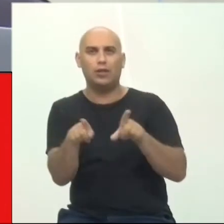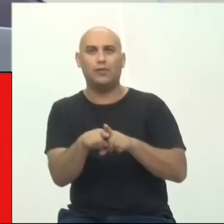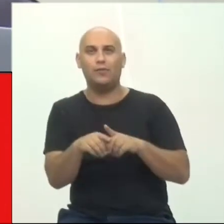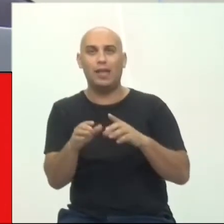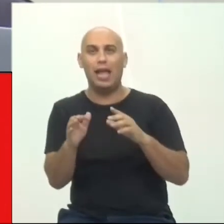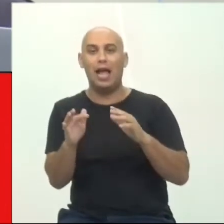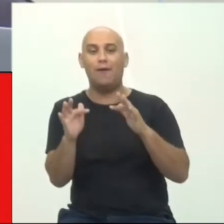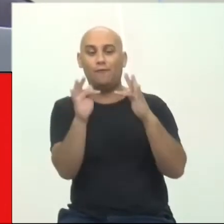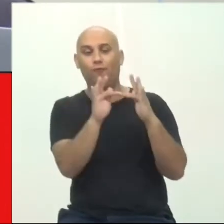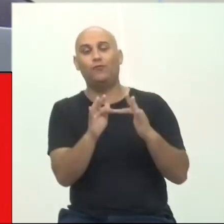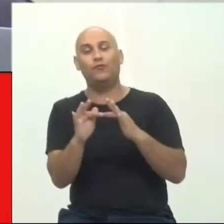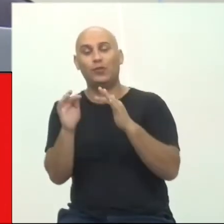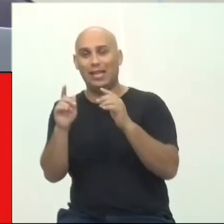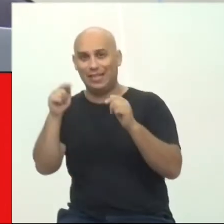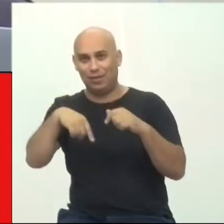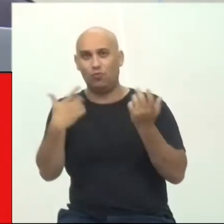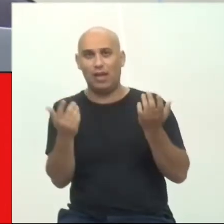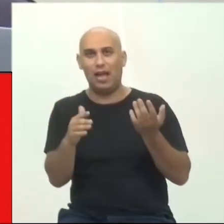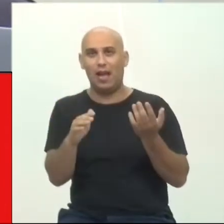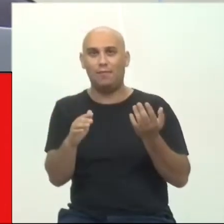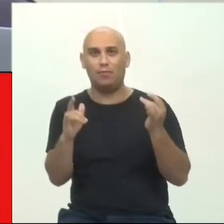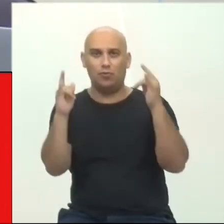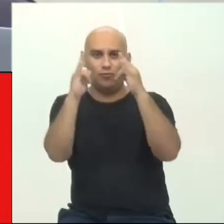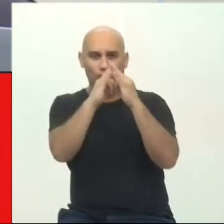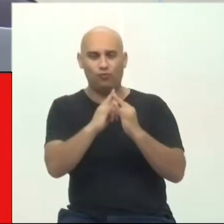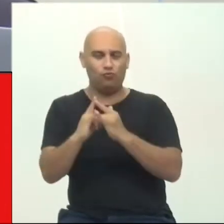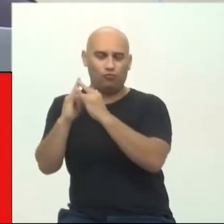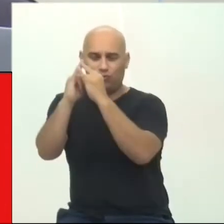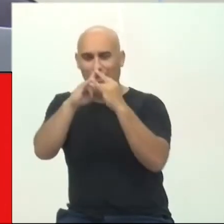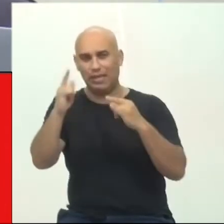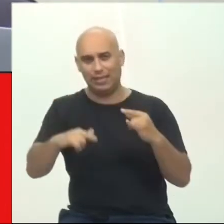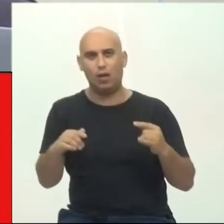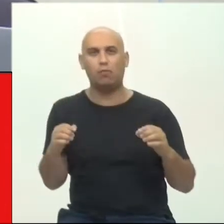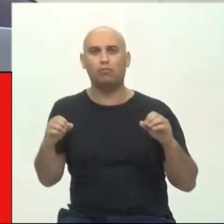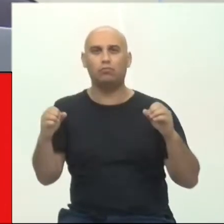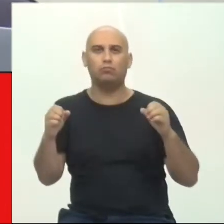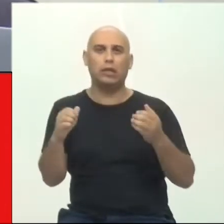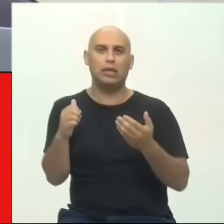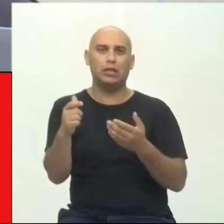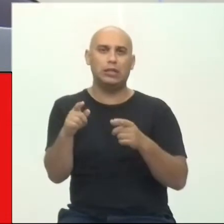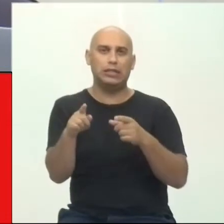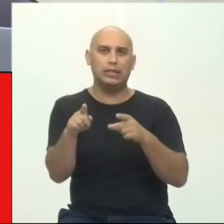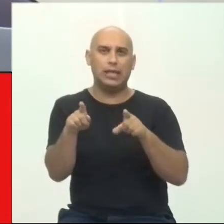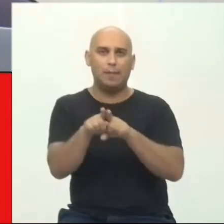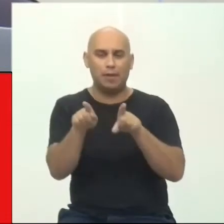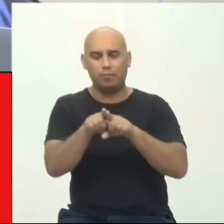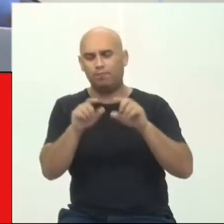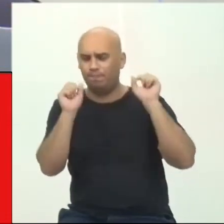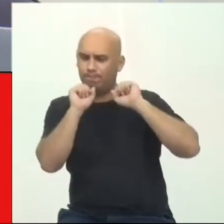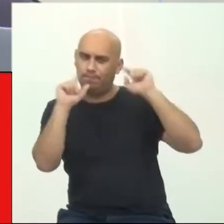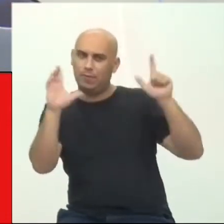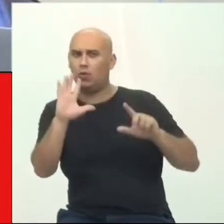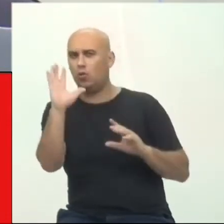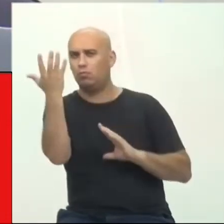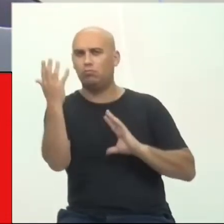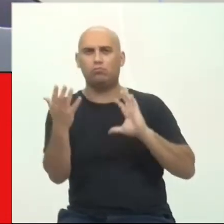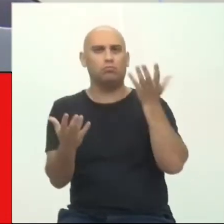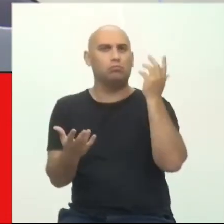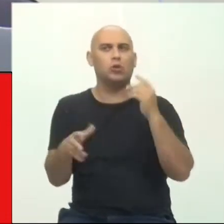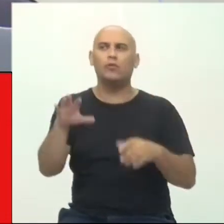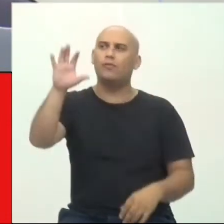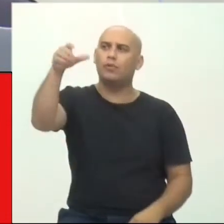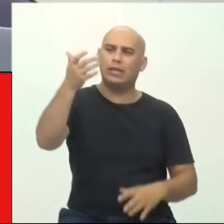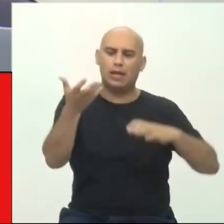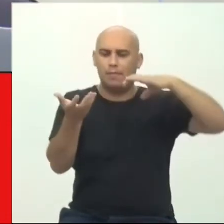Seria importante ele participar para ficar antenado do que está acontecendo, do que vocês vão buscar lá em